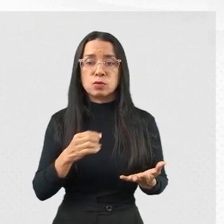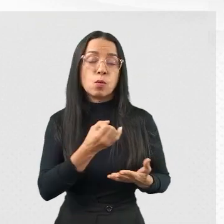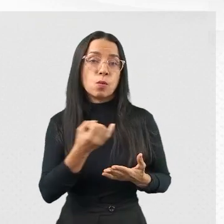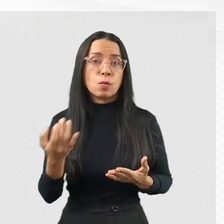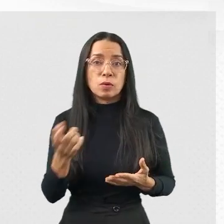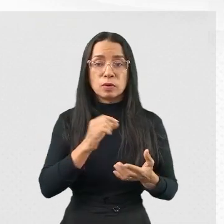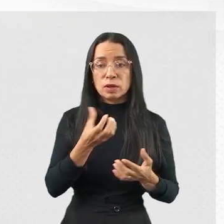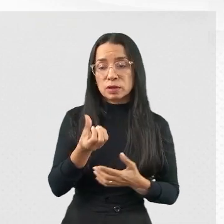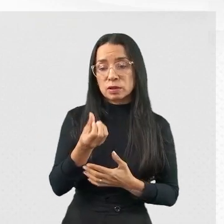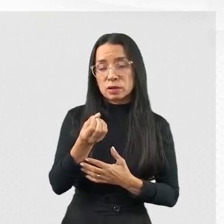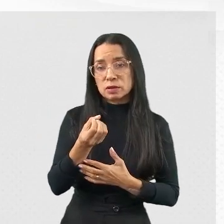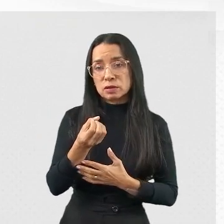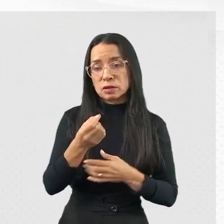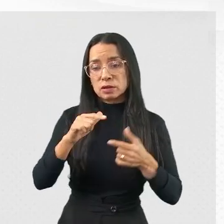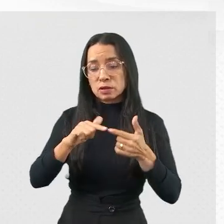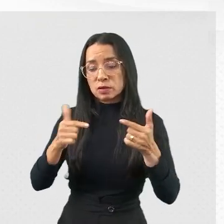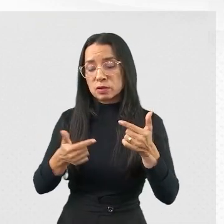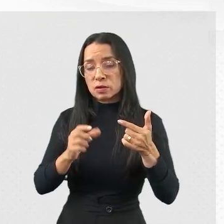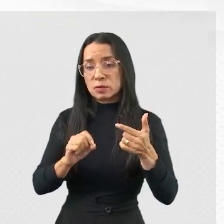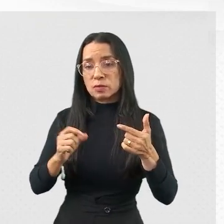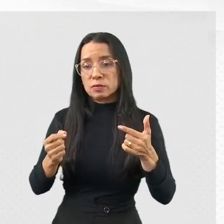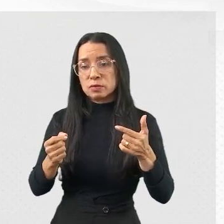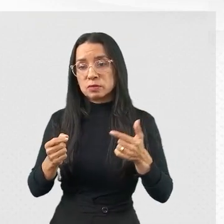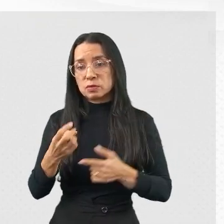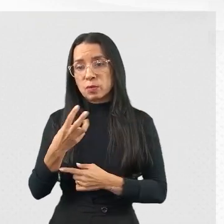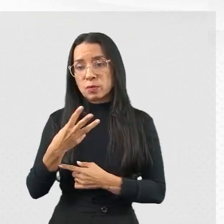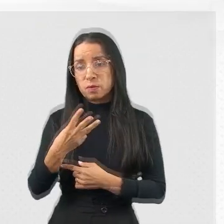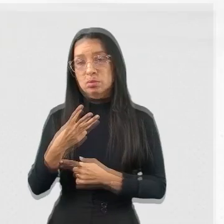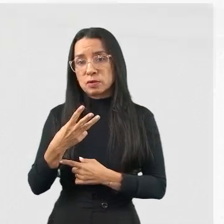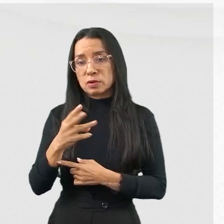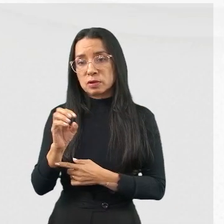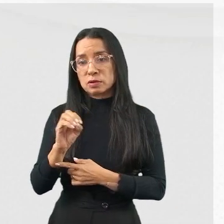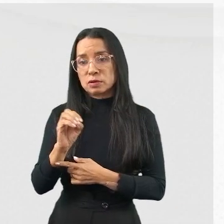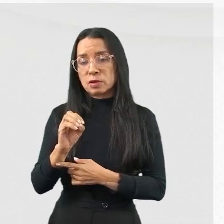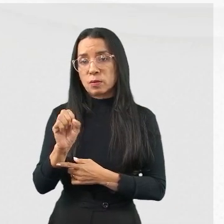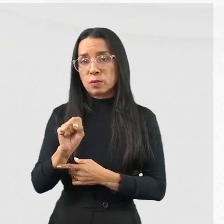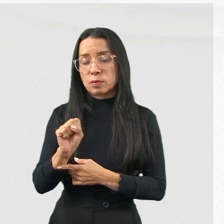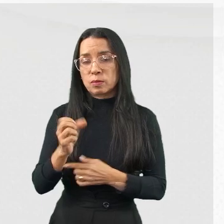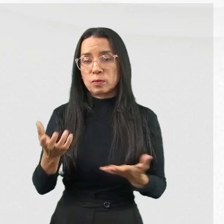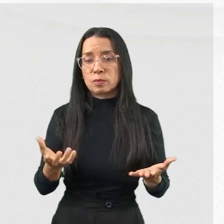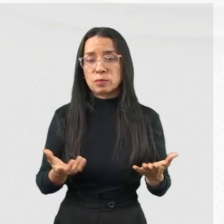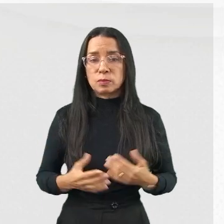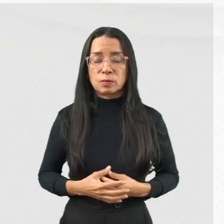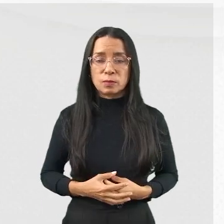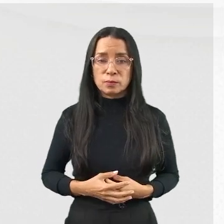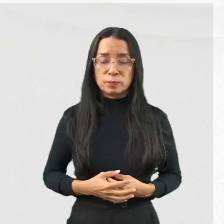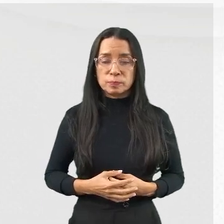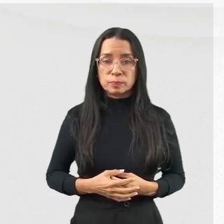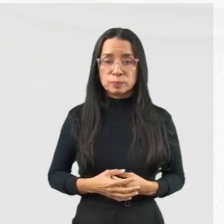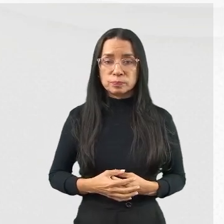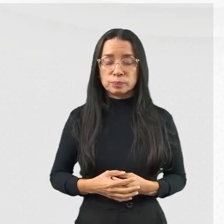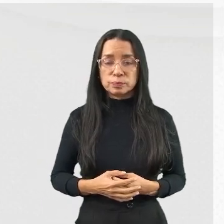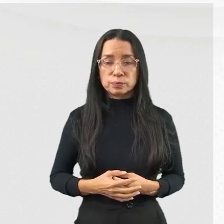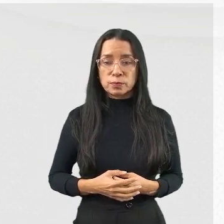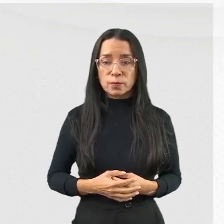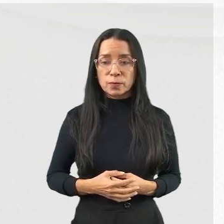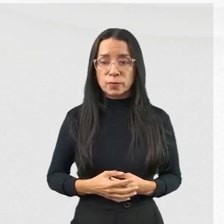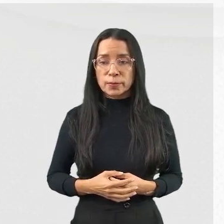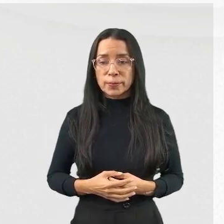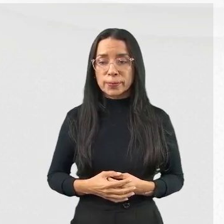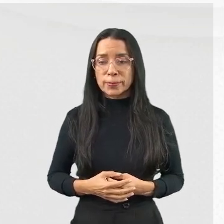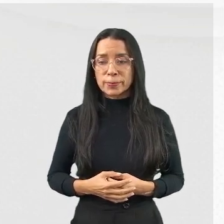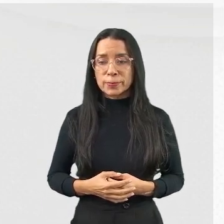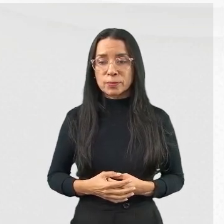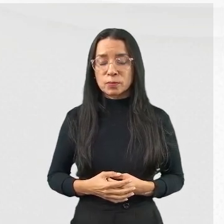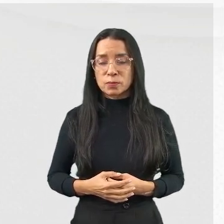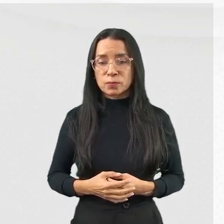dá 60 dividido por 20? 3 graus por segundo, no caso. Então, sua velocidade angular